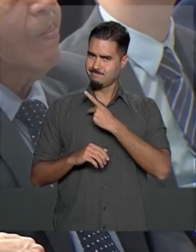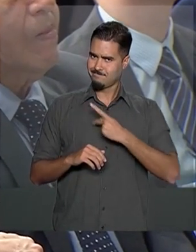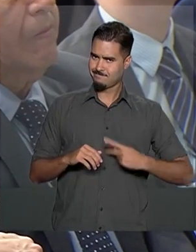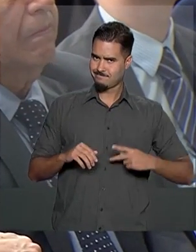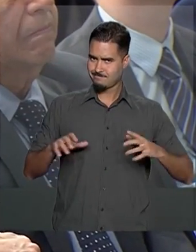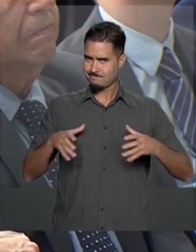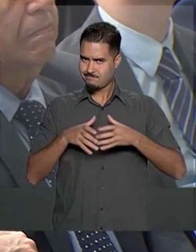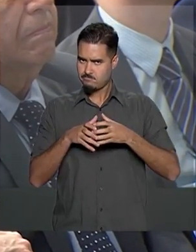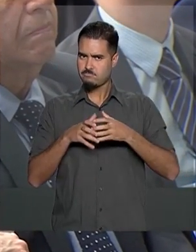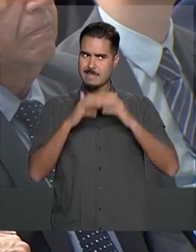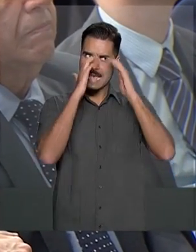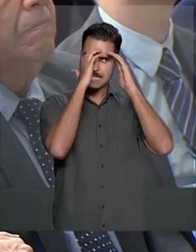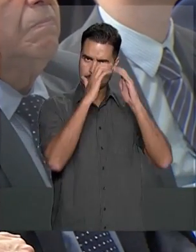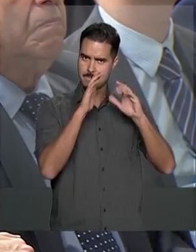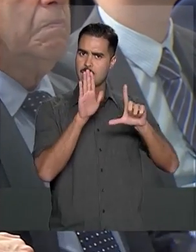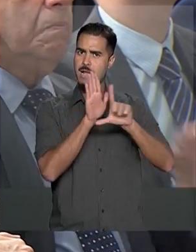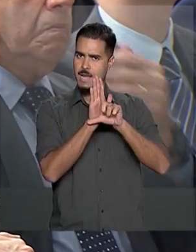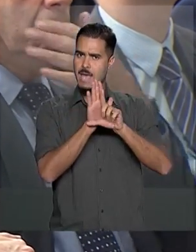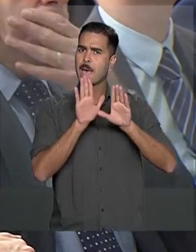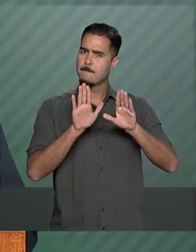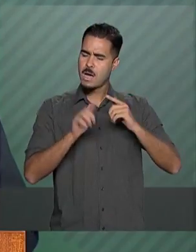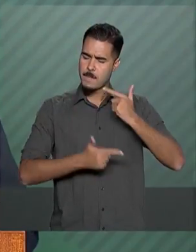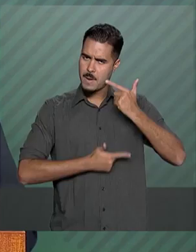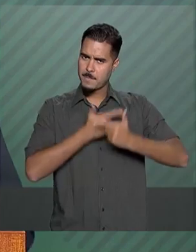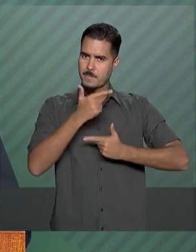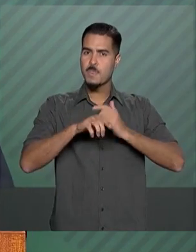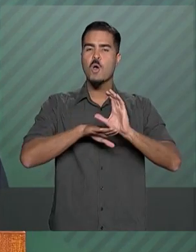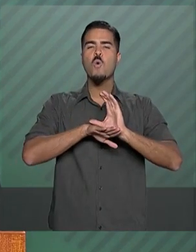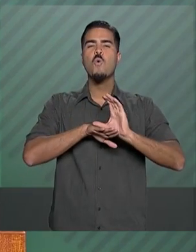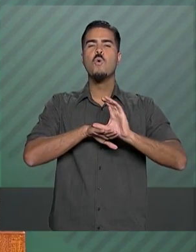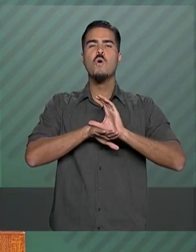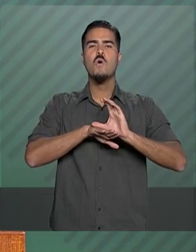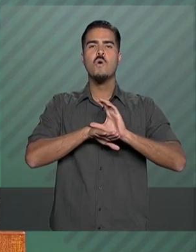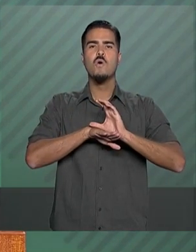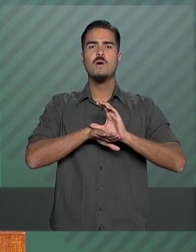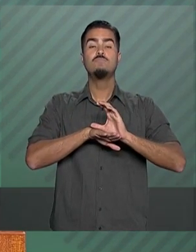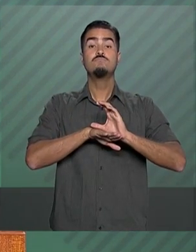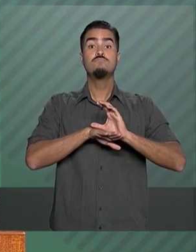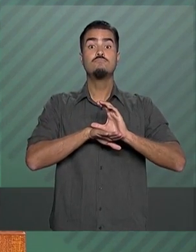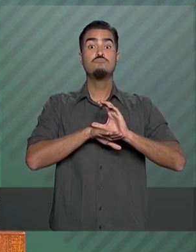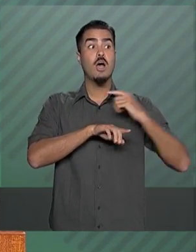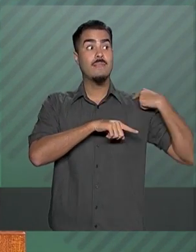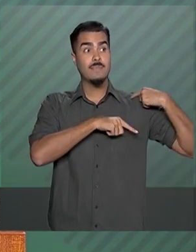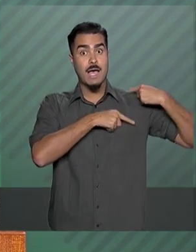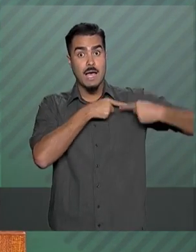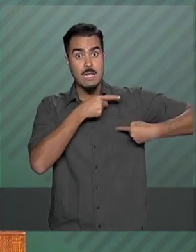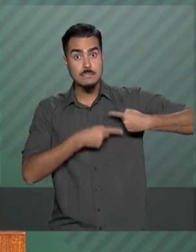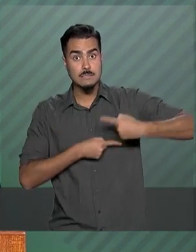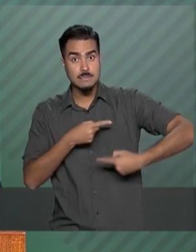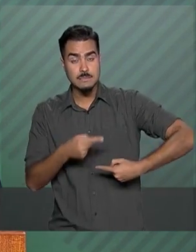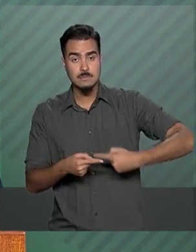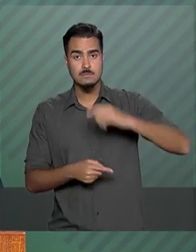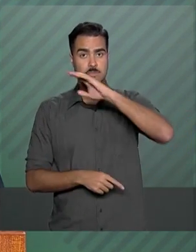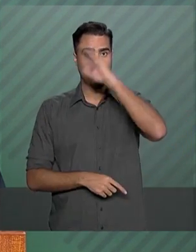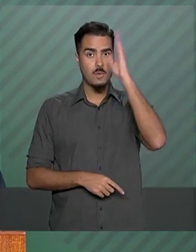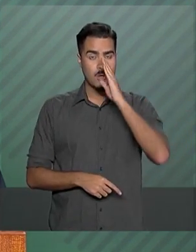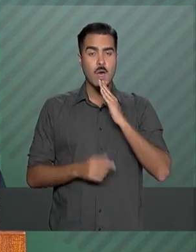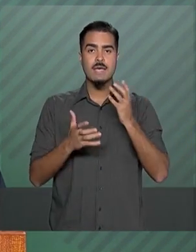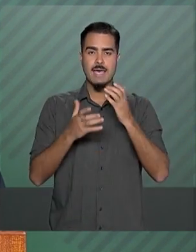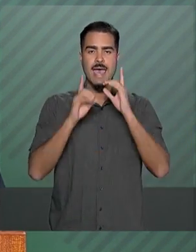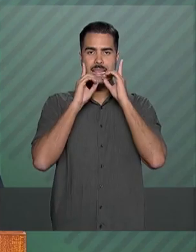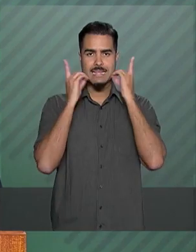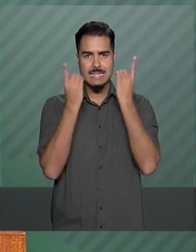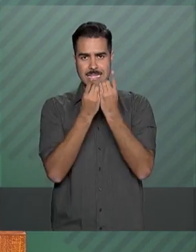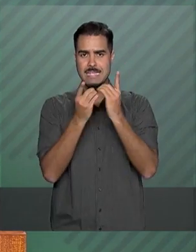obviamente, da legalidade, da nossa Constituição e de nossas tradições para que a democracia